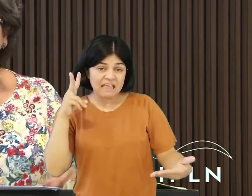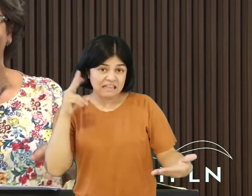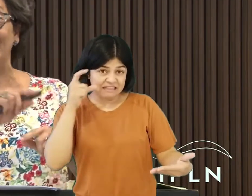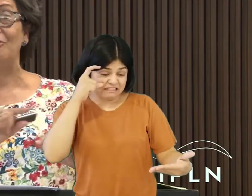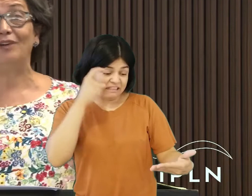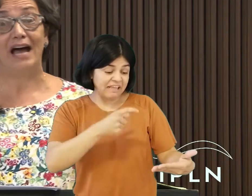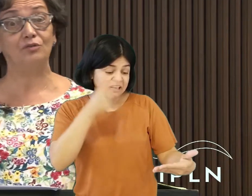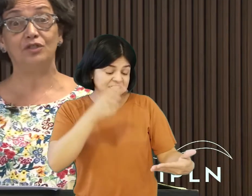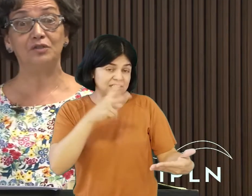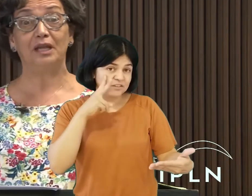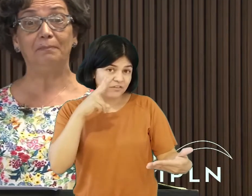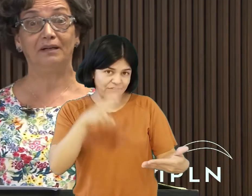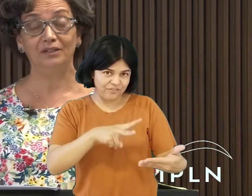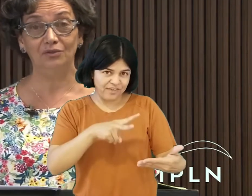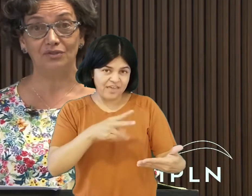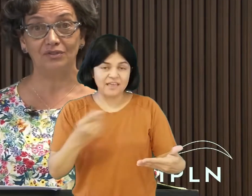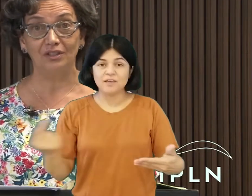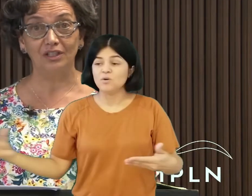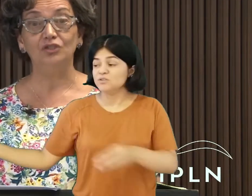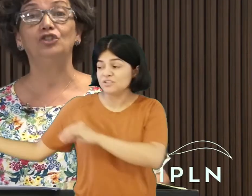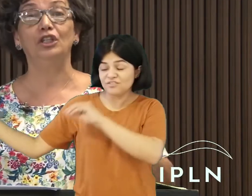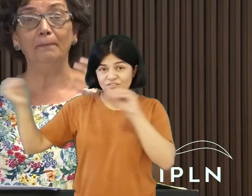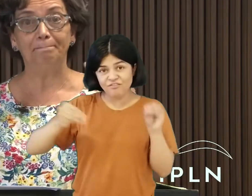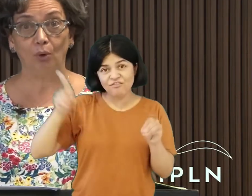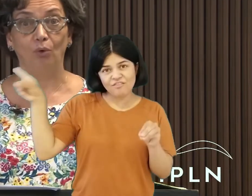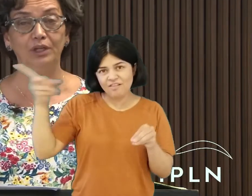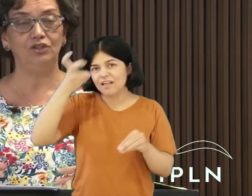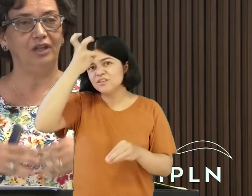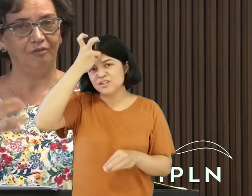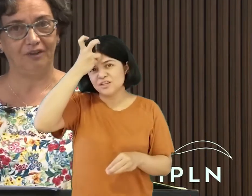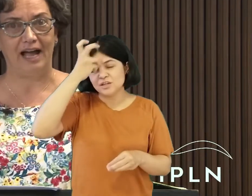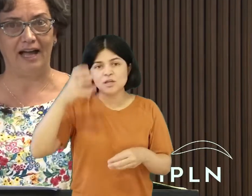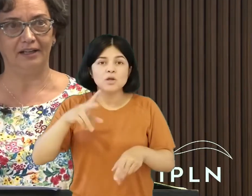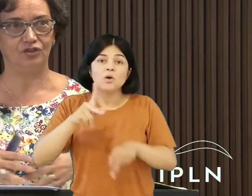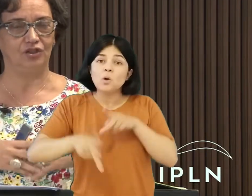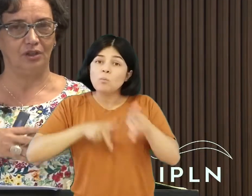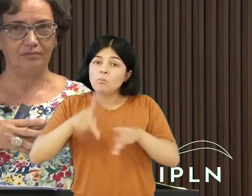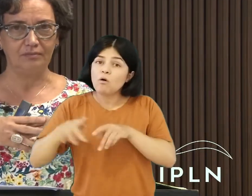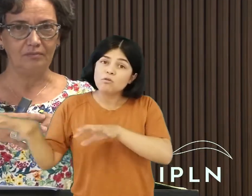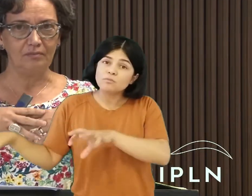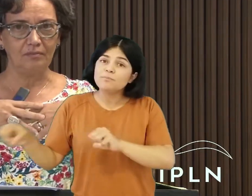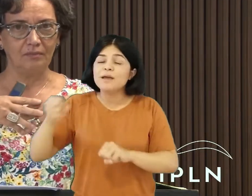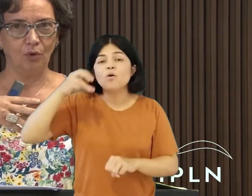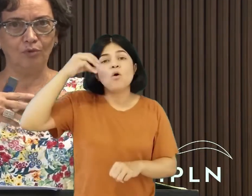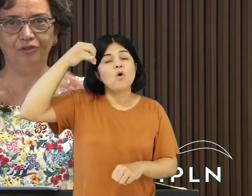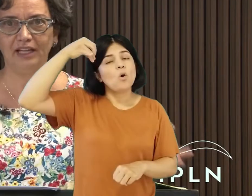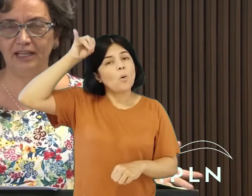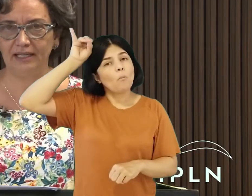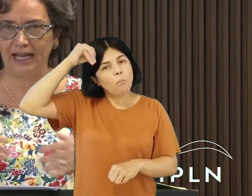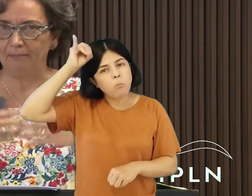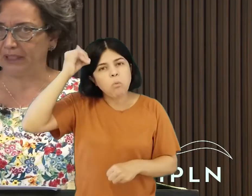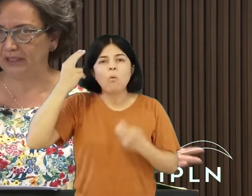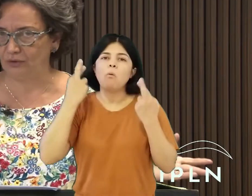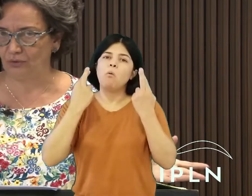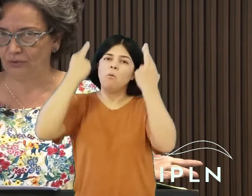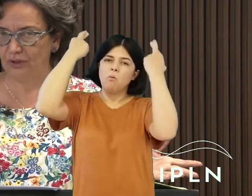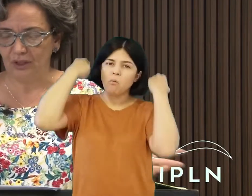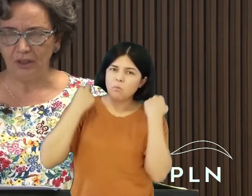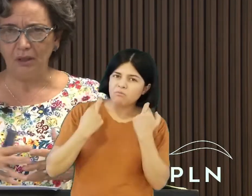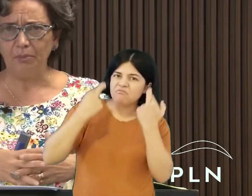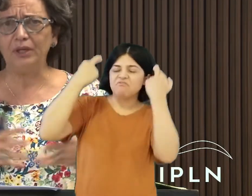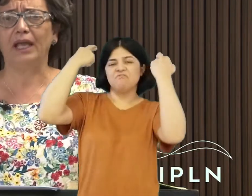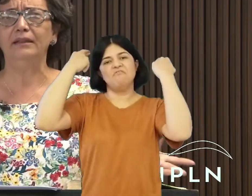Egito, eles levaram seus rebanhos. Tinha boi, tinha vaca, tinha ovelha,